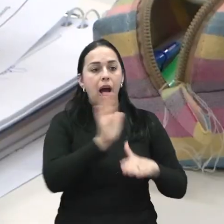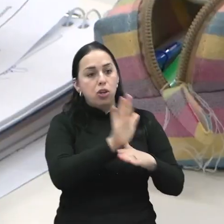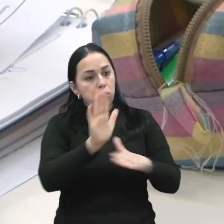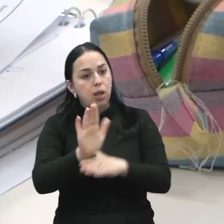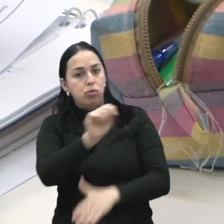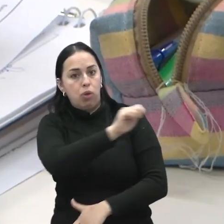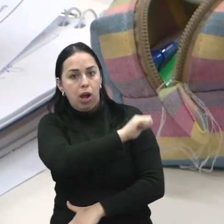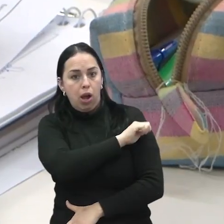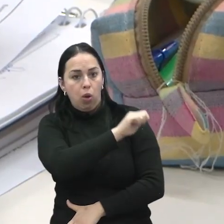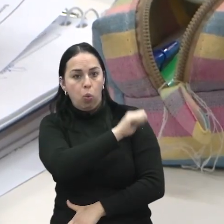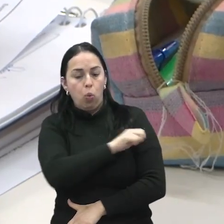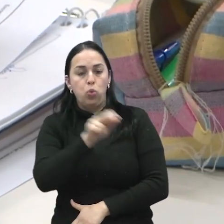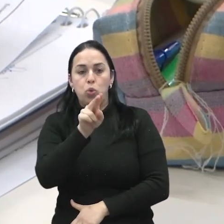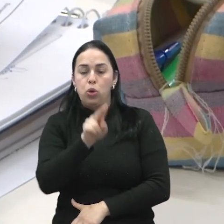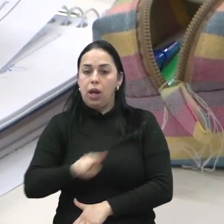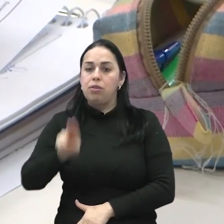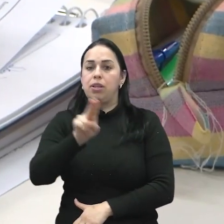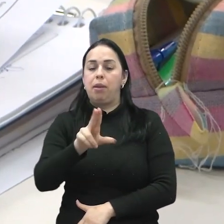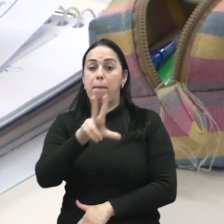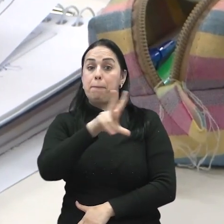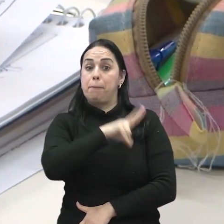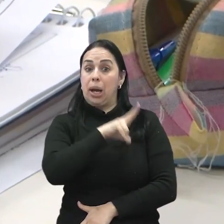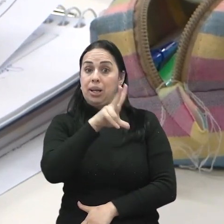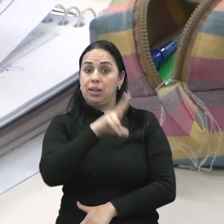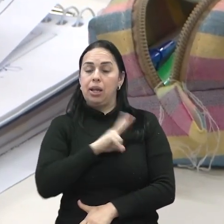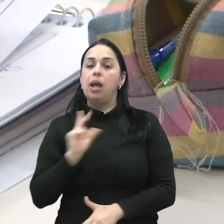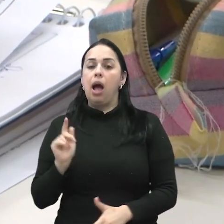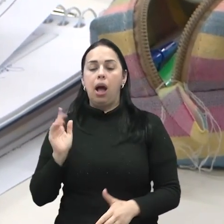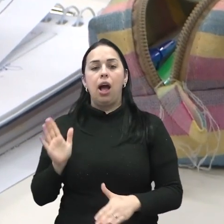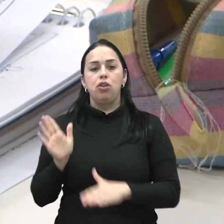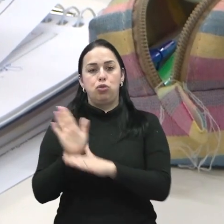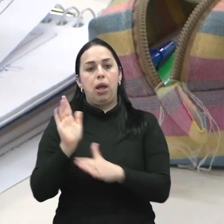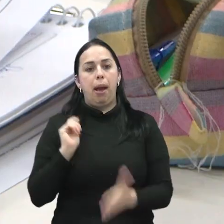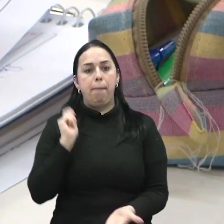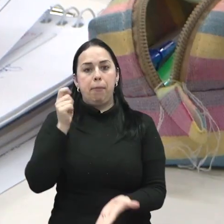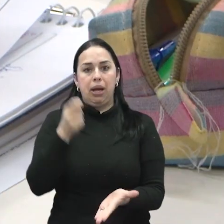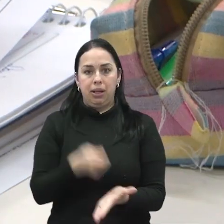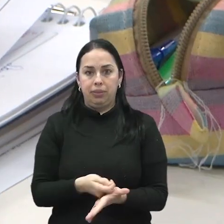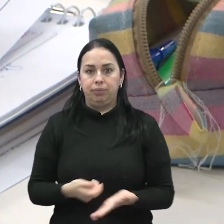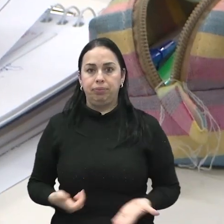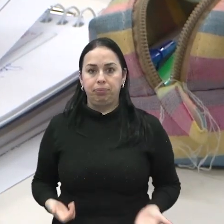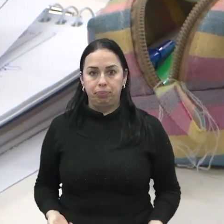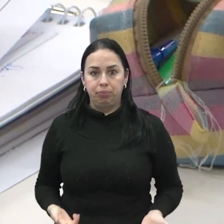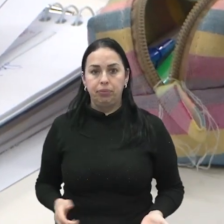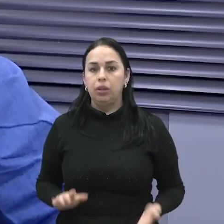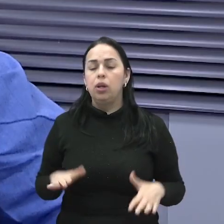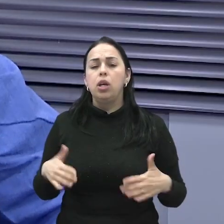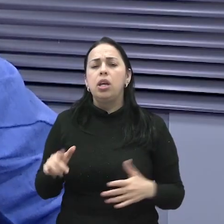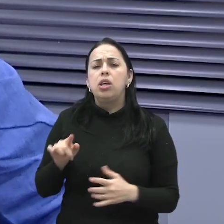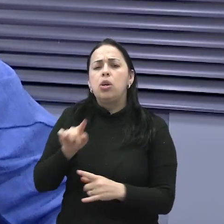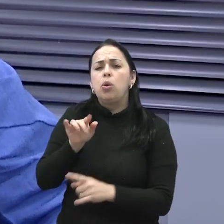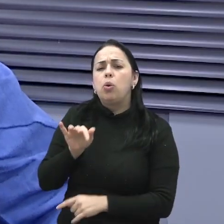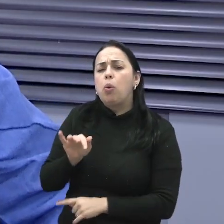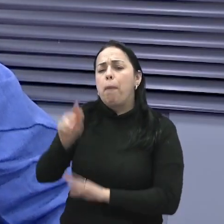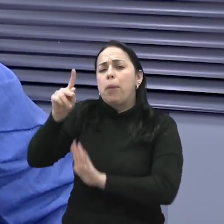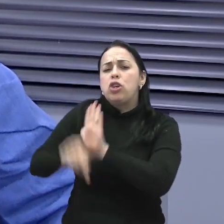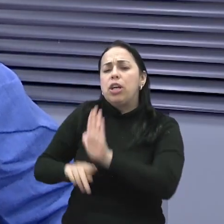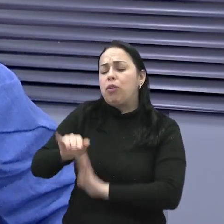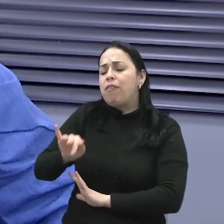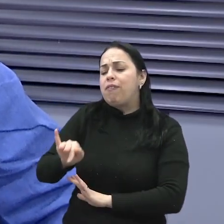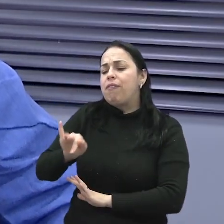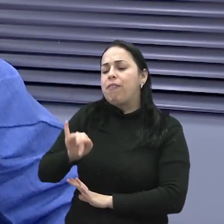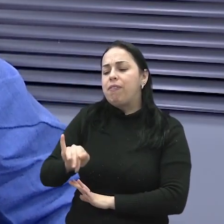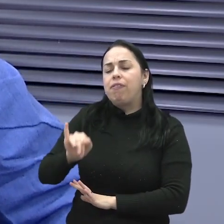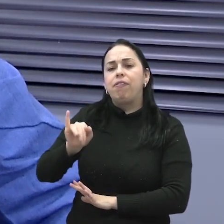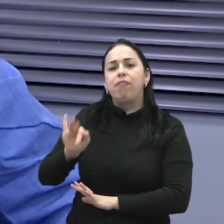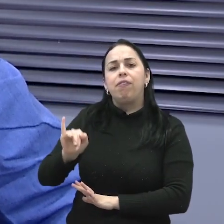1999 para ajudar os estudantes de universidades particulares a pagarem pela graduação. Qual foi o objetivo do